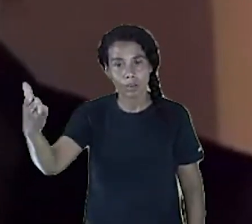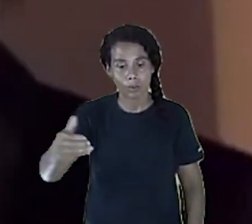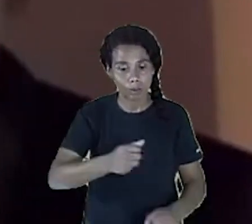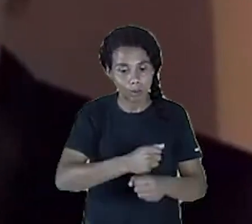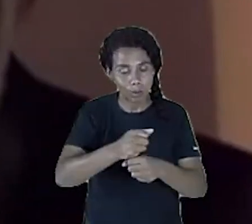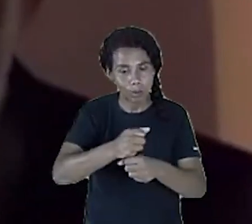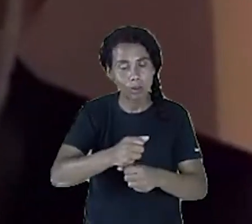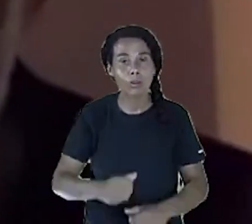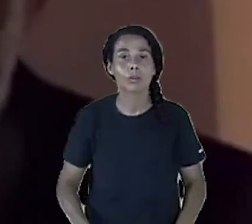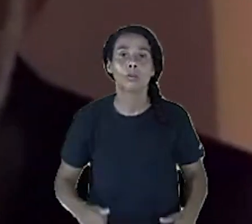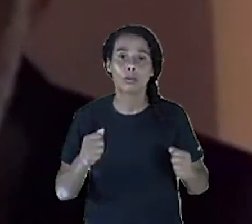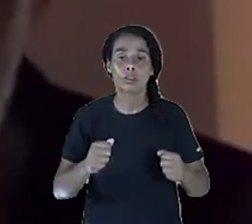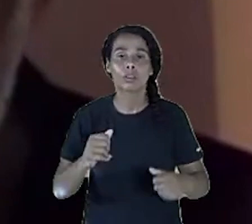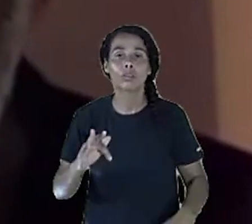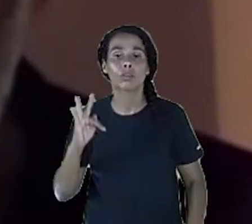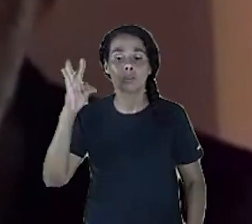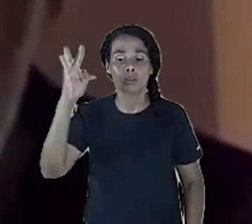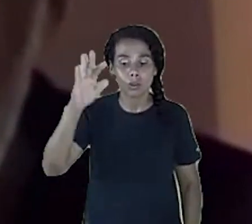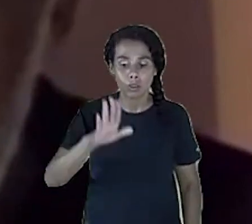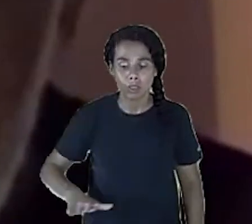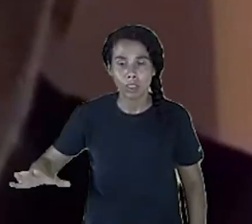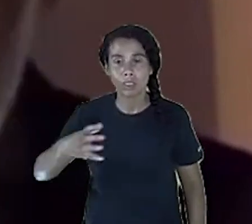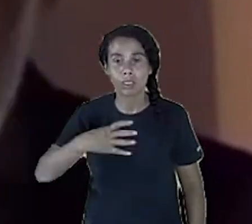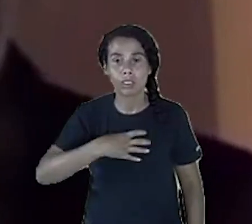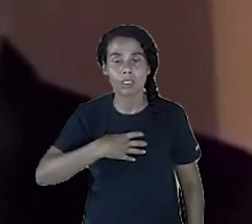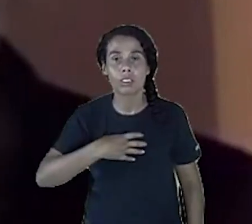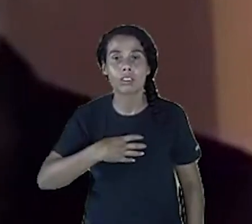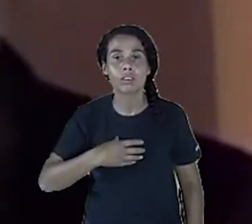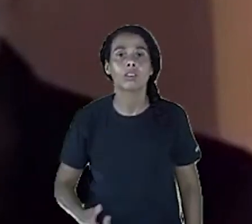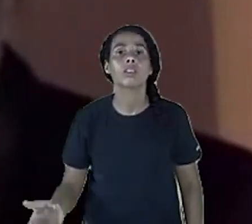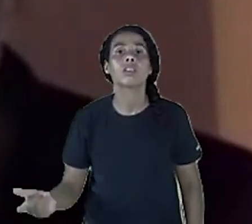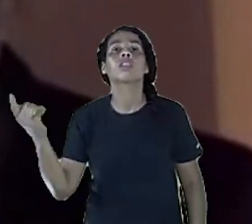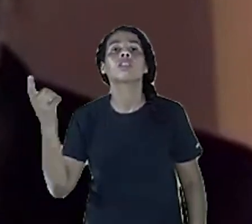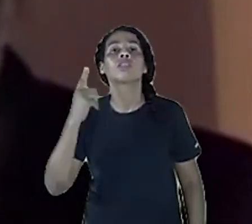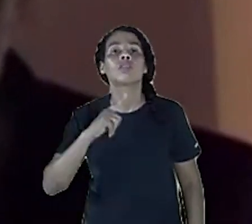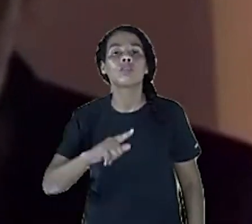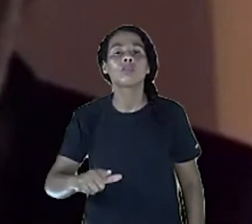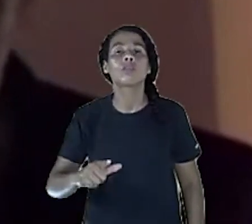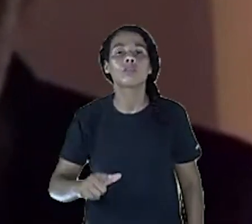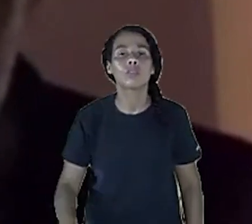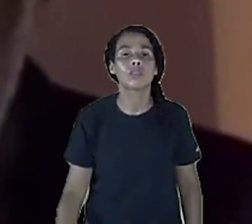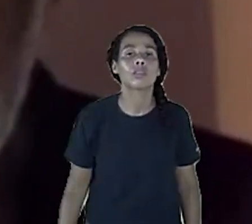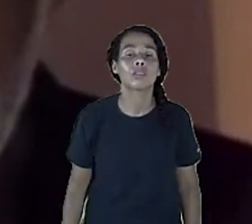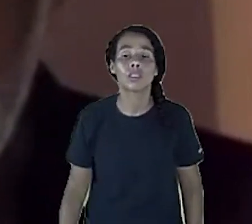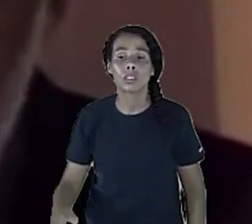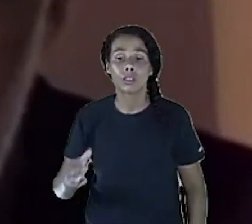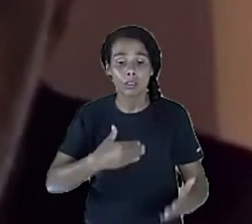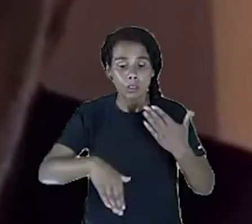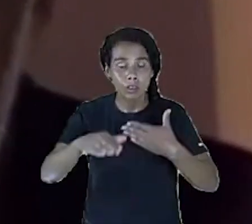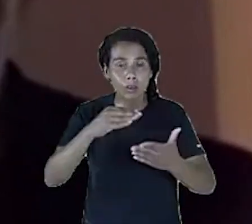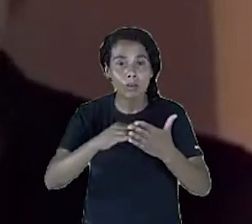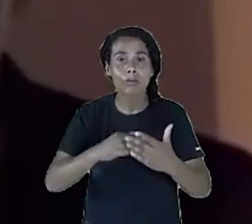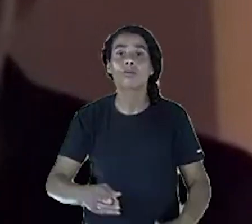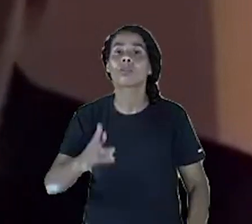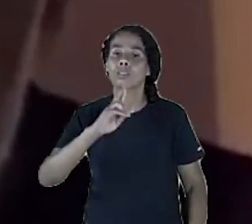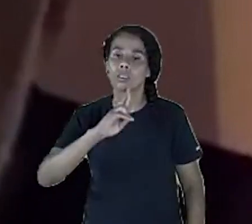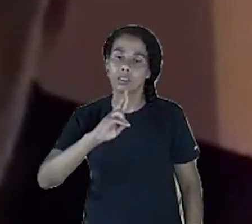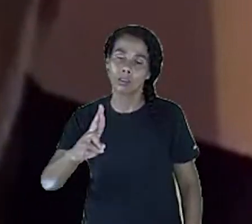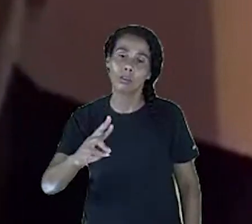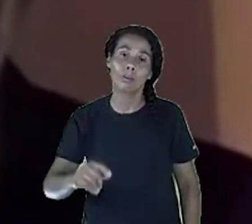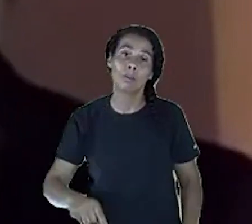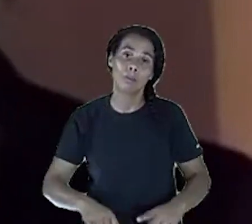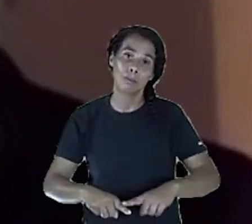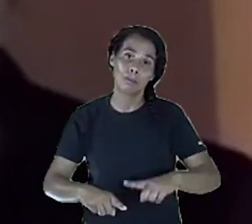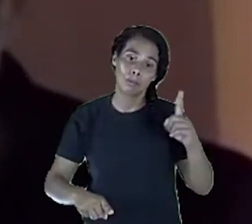Enfim, então vamos acessando a esse conhecimento, isso que eu falei naquele comecinho da conversa, consciências,